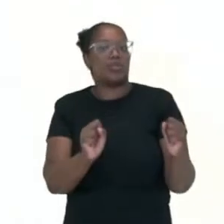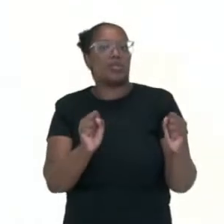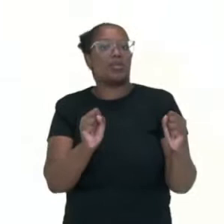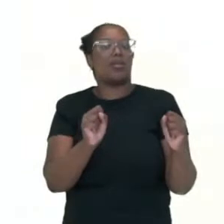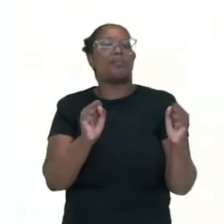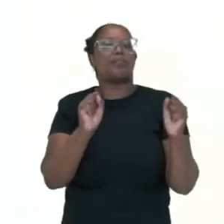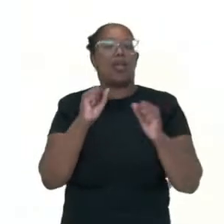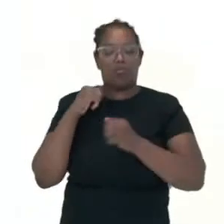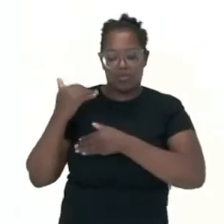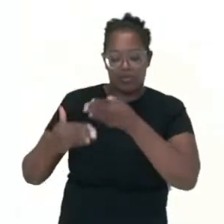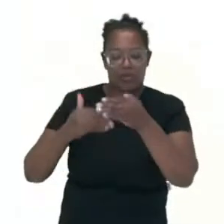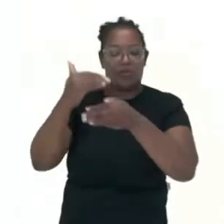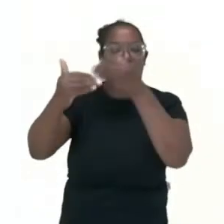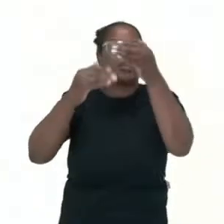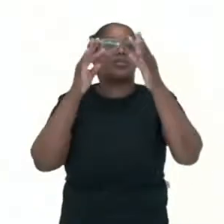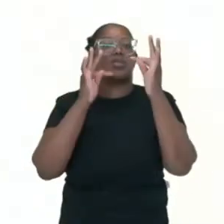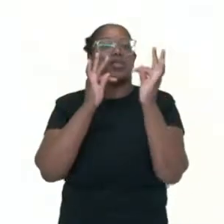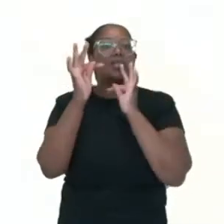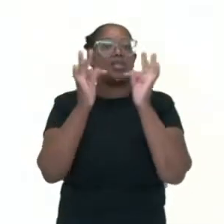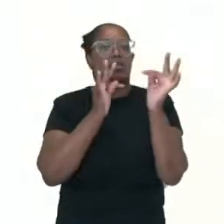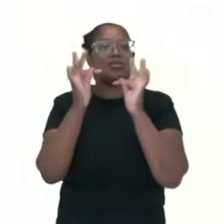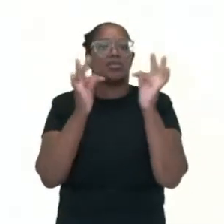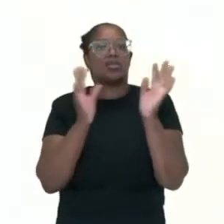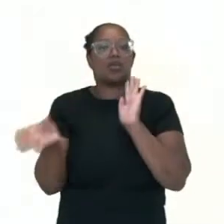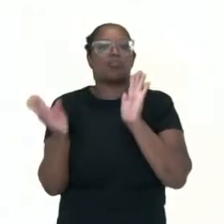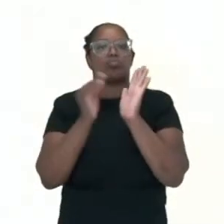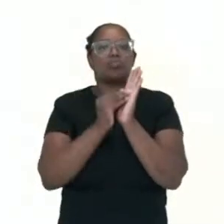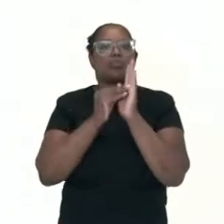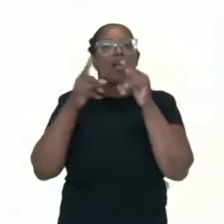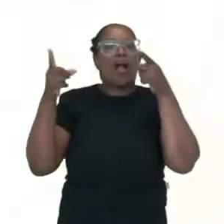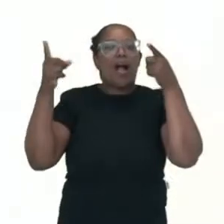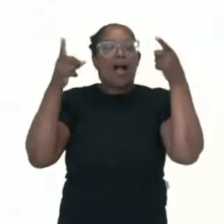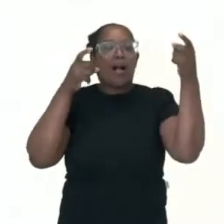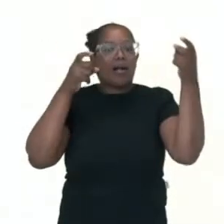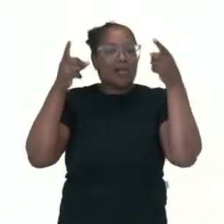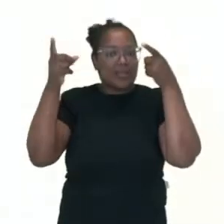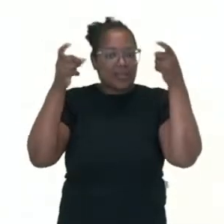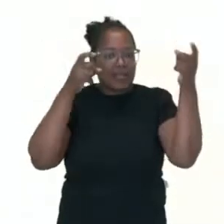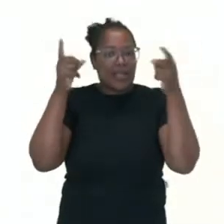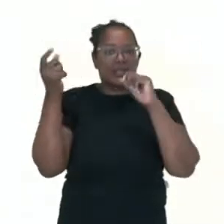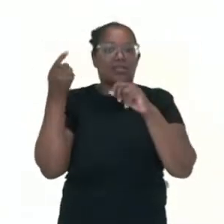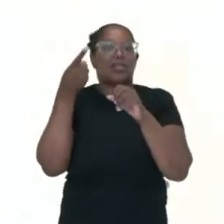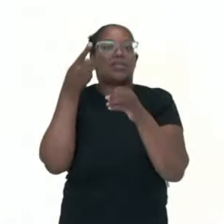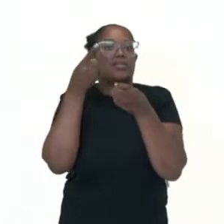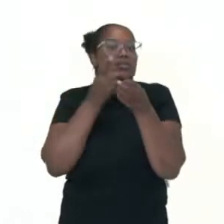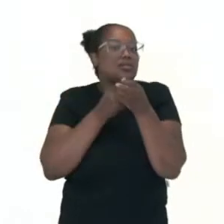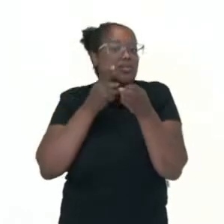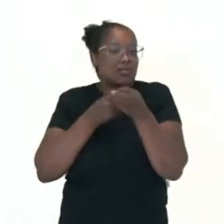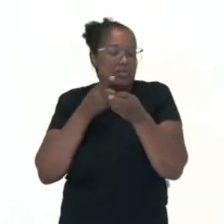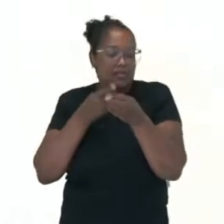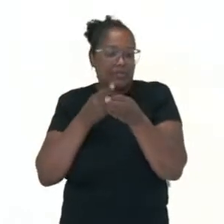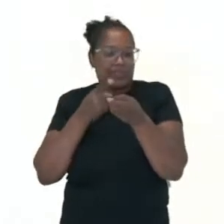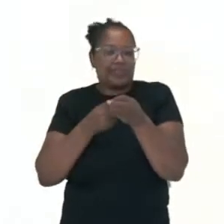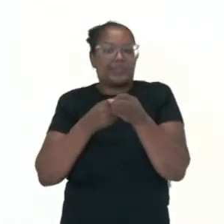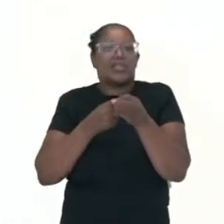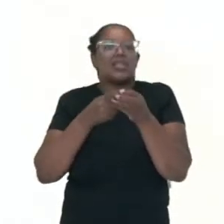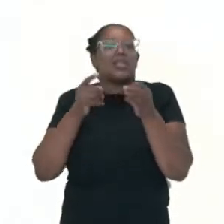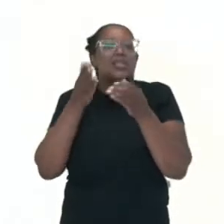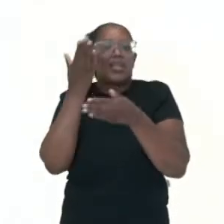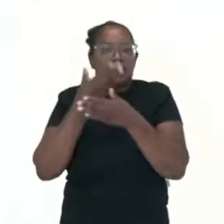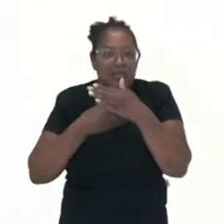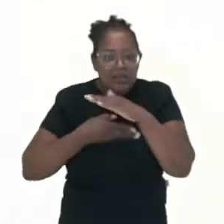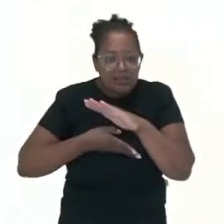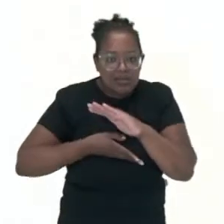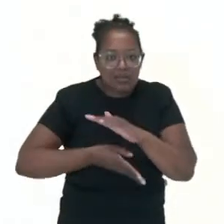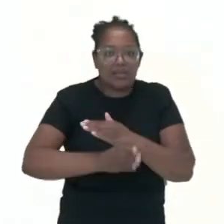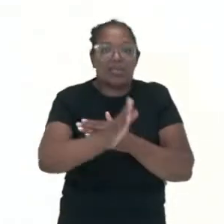uma evolução tecnológica que põe as guerras nas cidades, literalmente. E essa entrada para